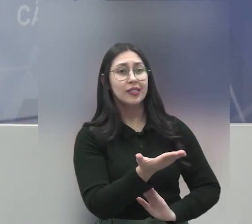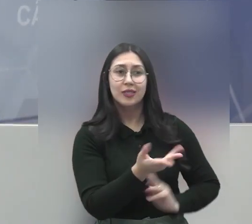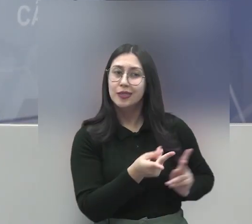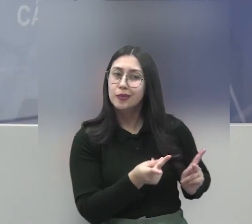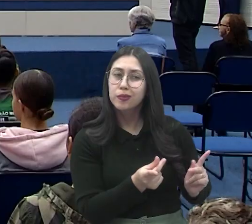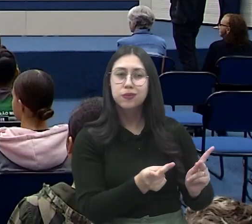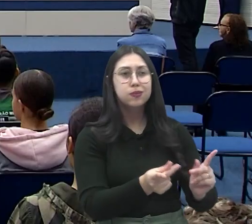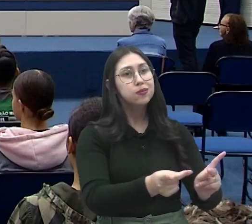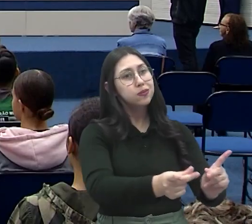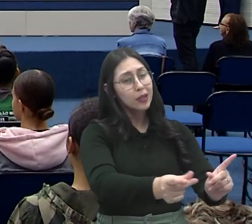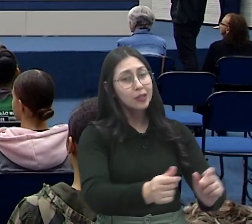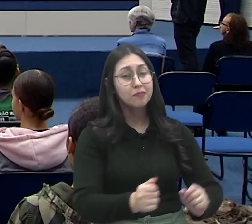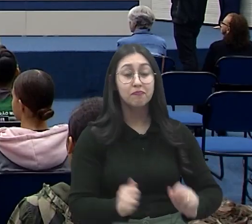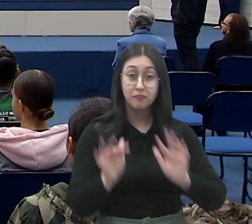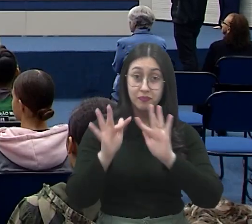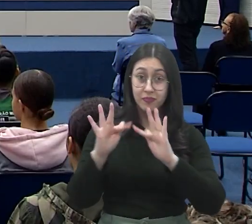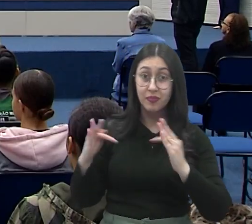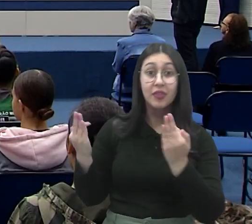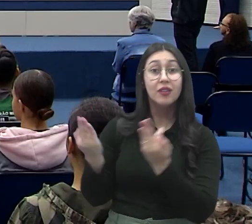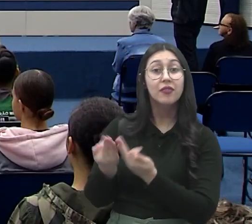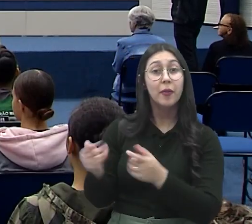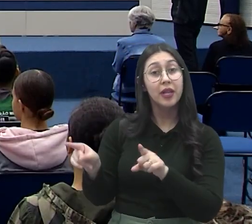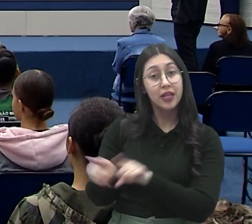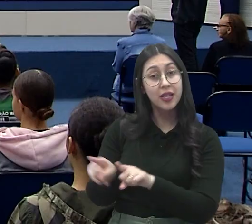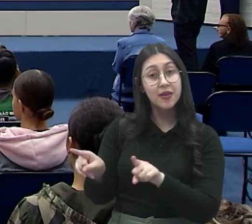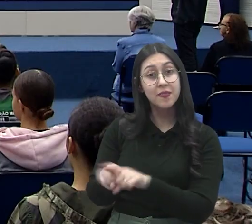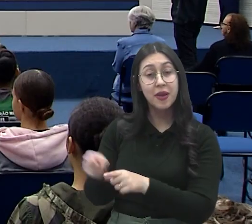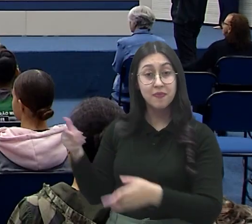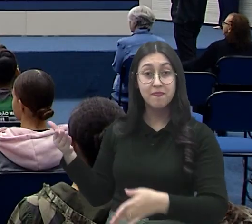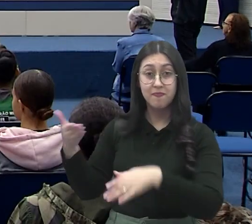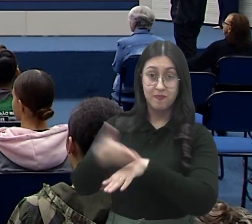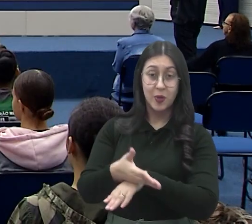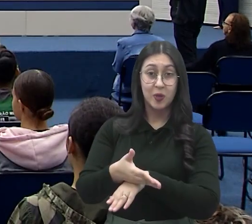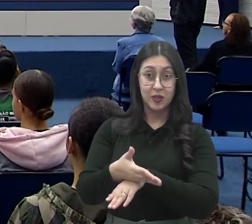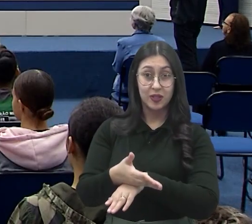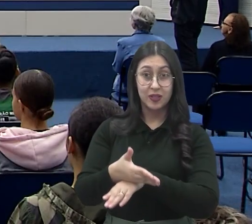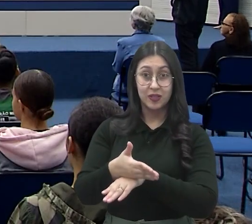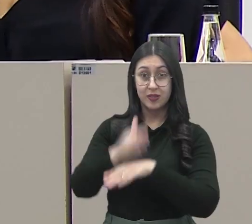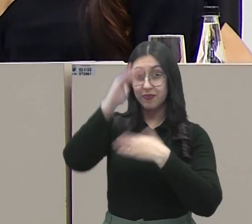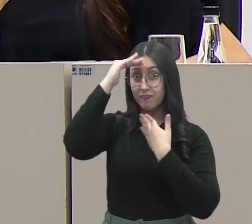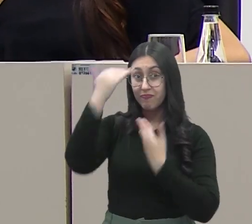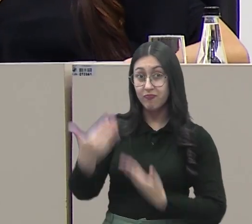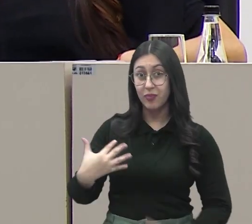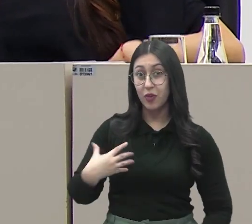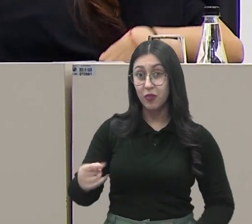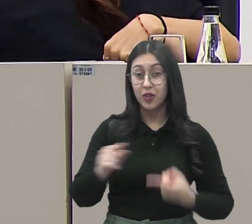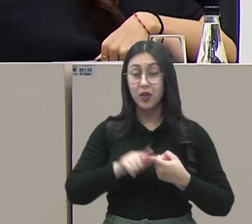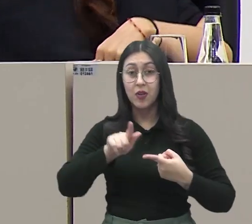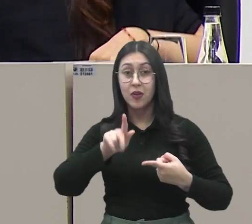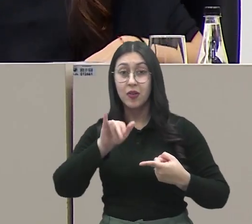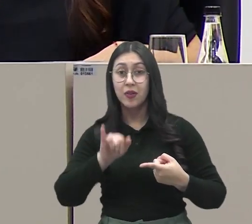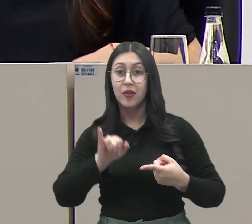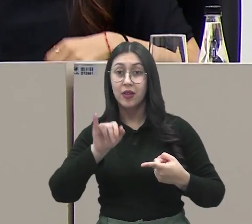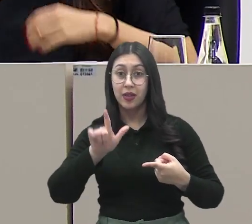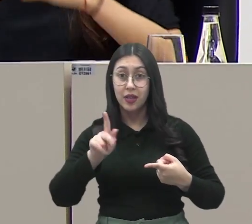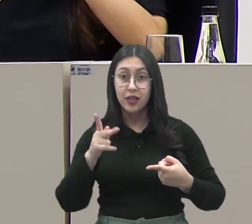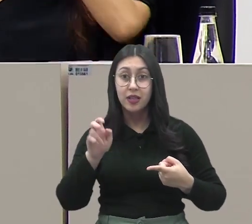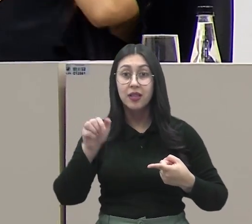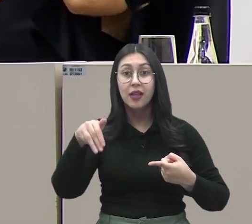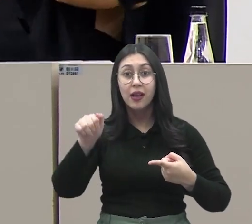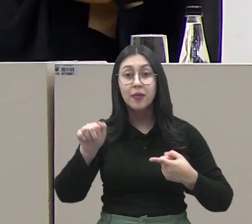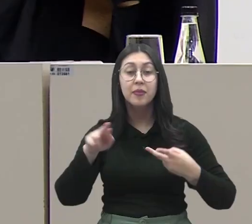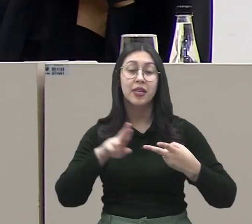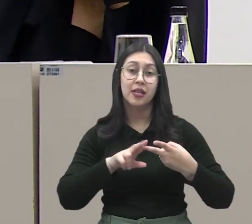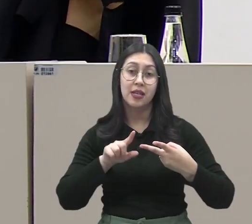que é eternizado. A família do policial militar também marcou presença na cerimônia. Os filhos, Guilherme e Maria Clara,